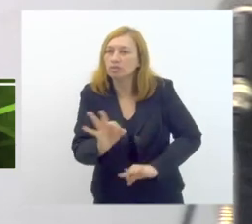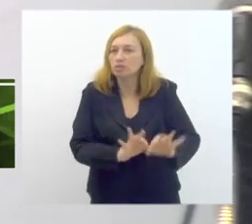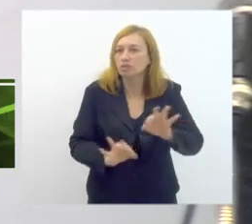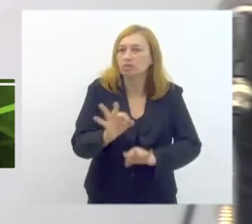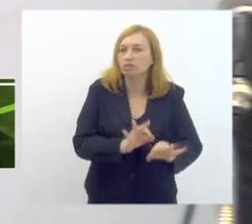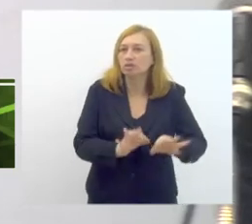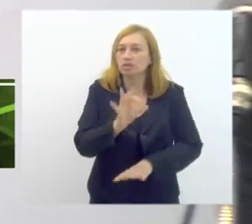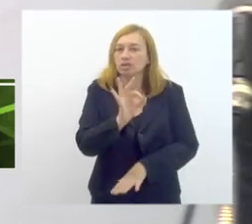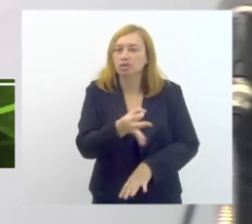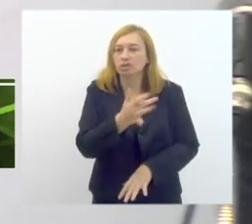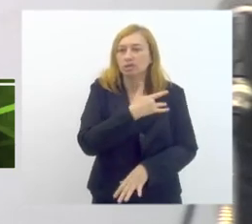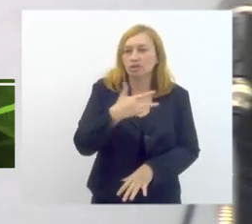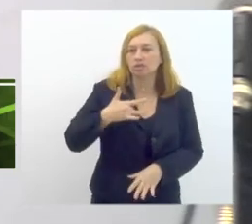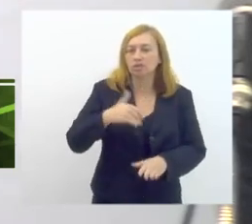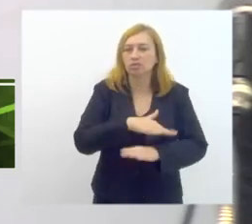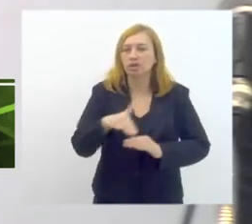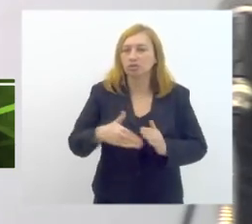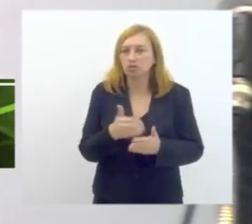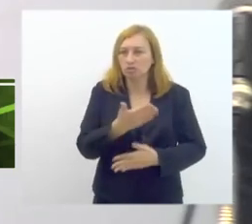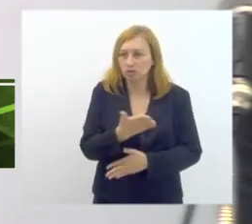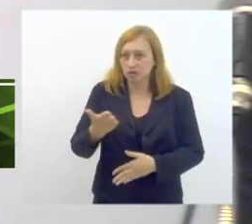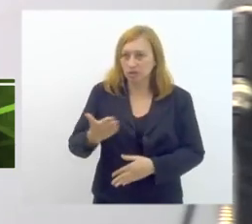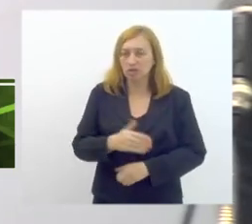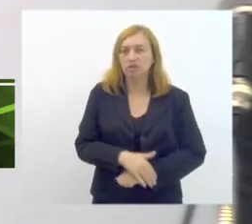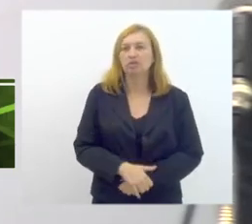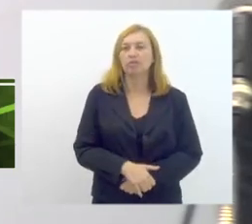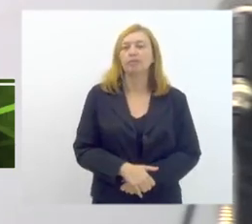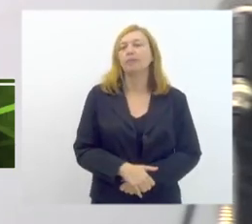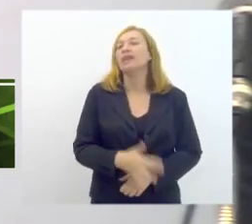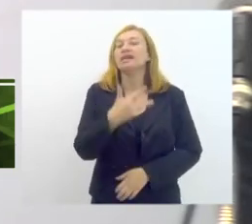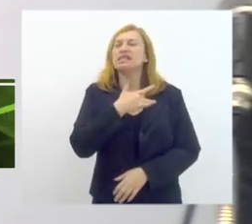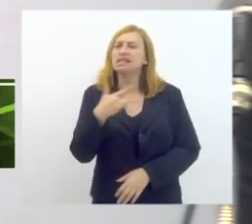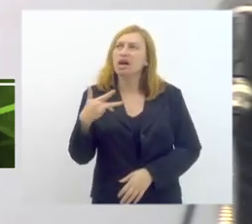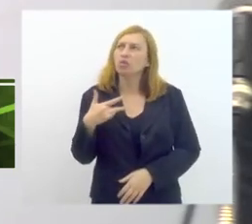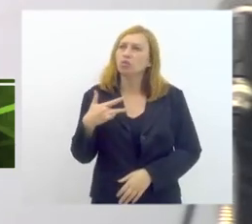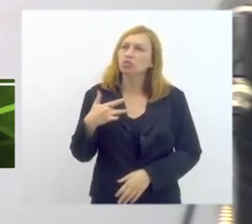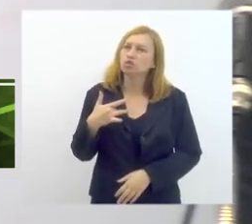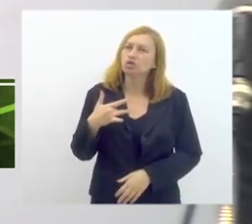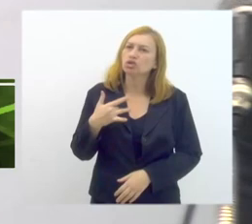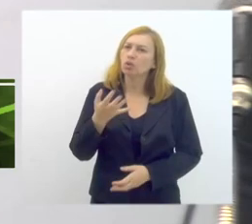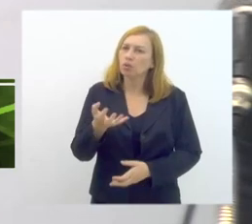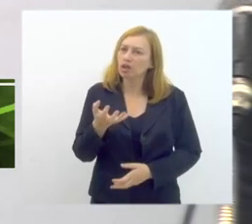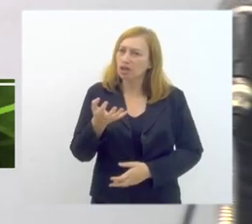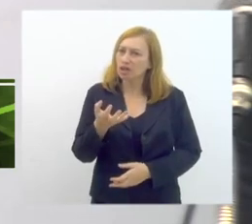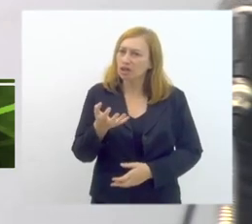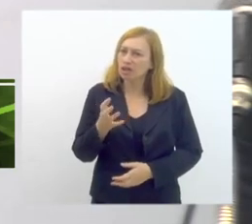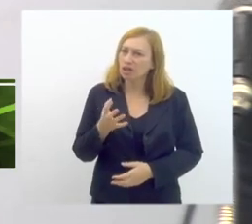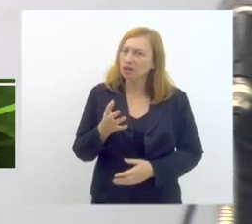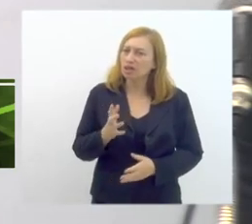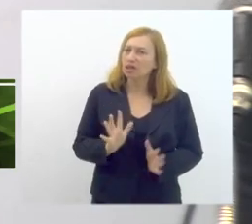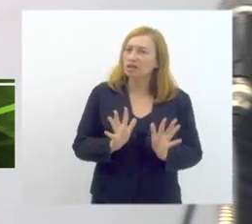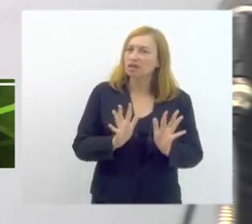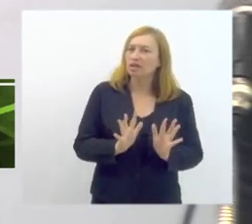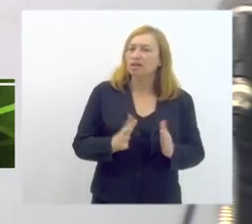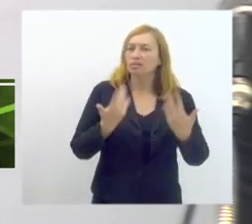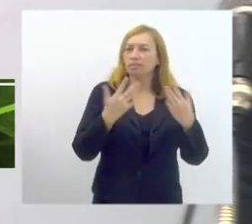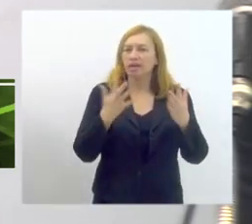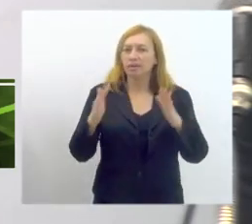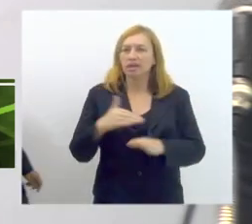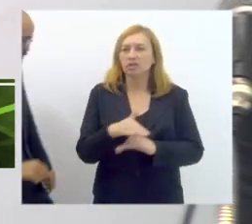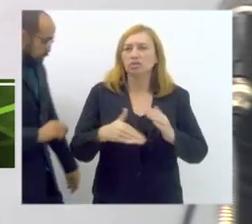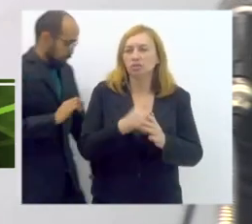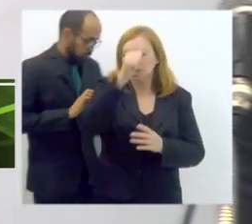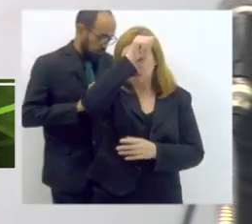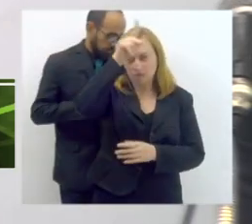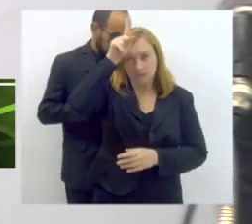para garantir saúde para todas e todos. Saúde é muito... Aí eu queria aqui cumprimentar e celebrar todas as prefeitas